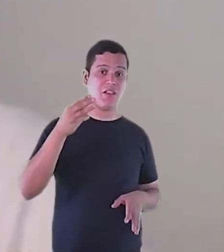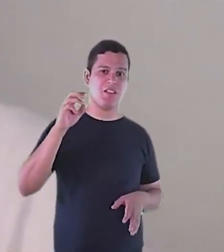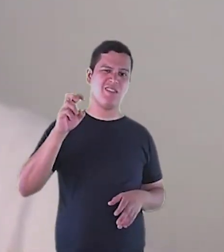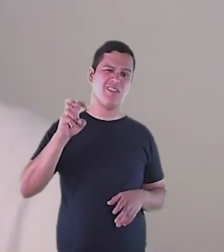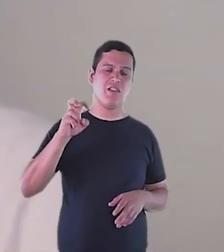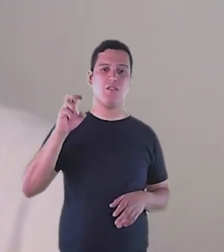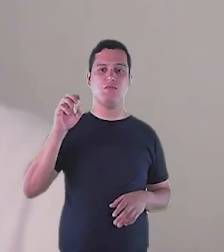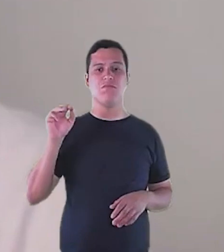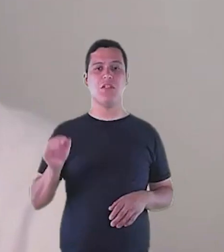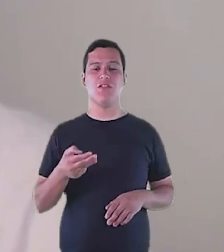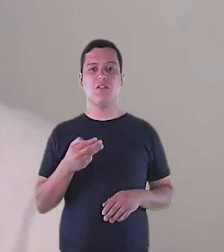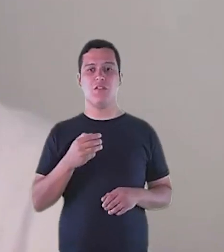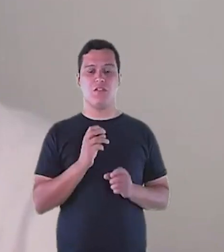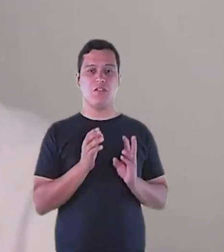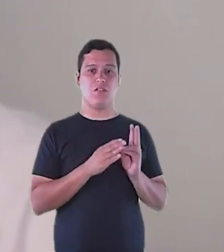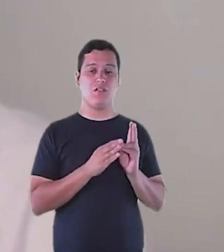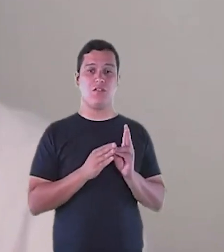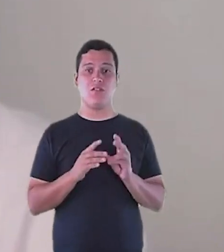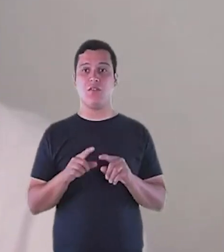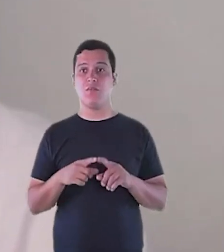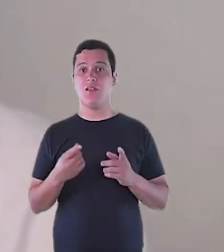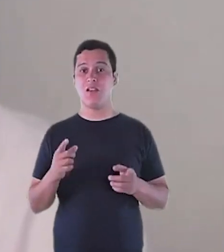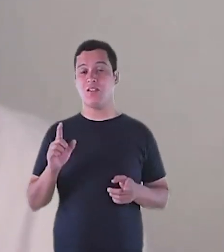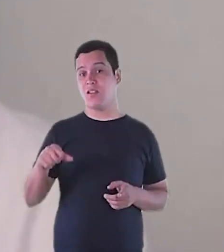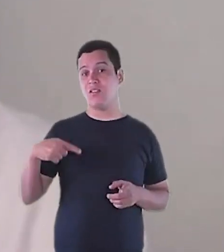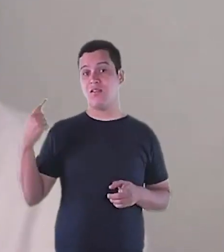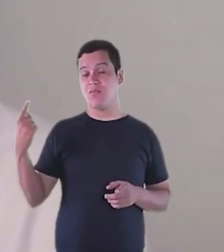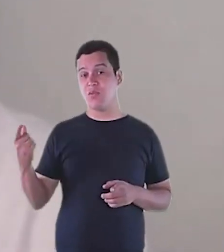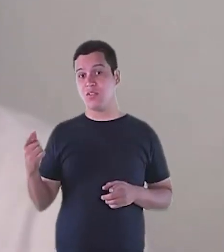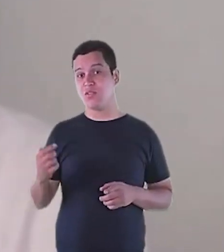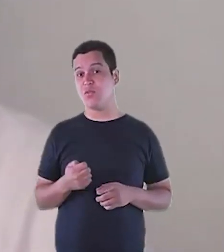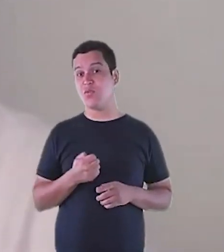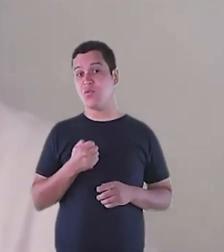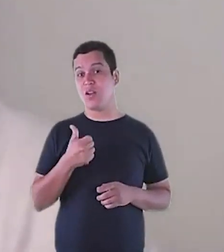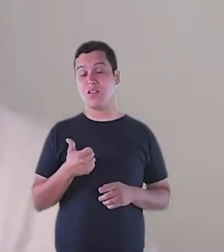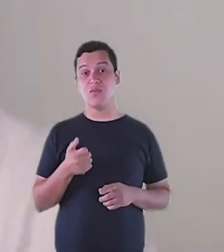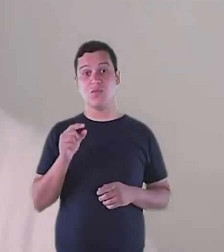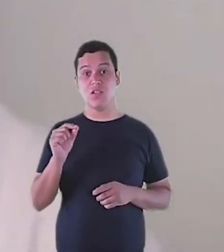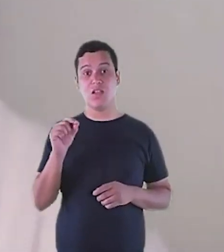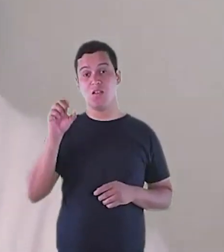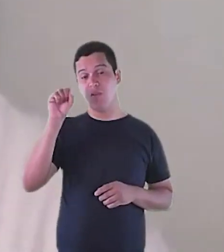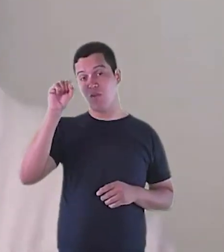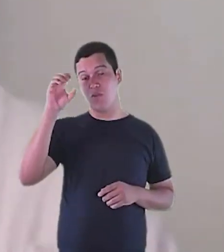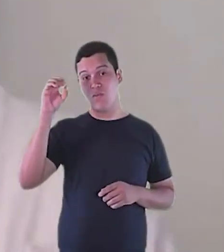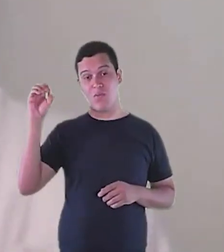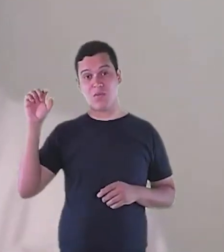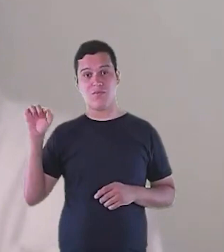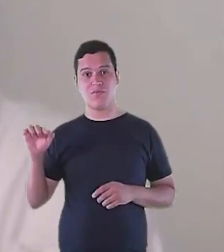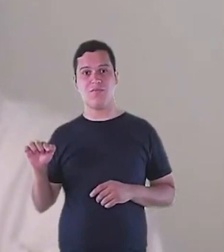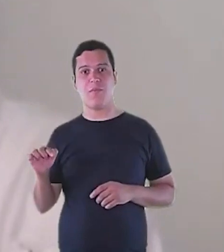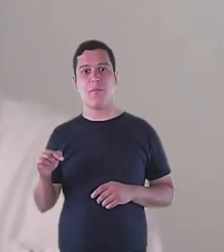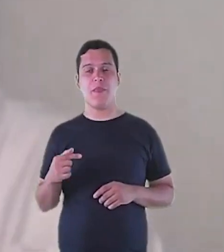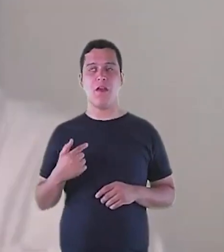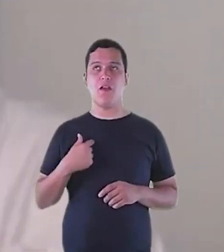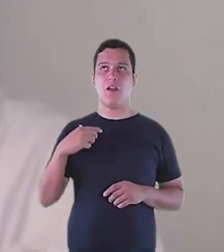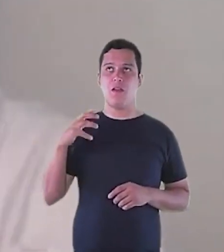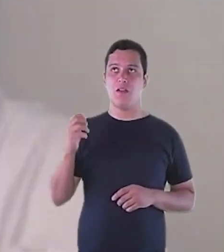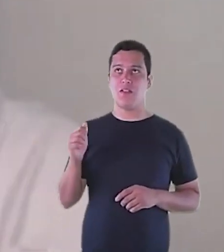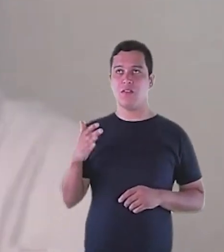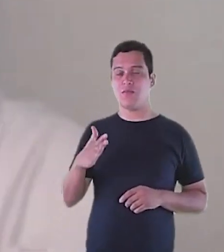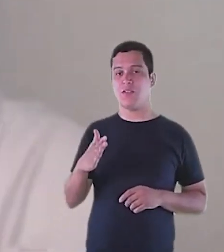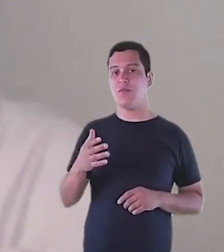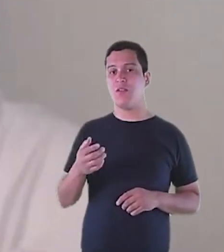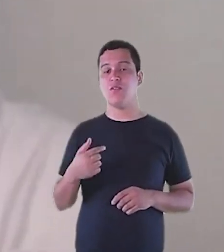em 1808, eles já estavam reduzidos a 800 mil, se muito. Então, o Brasil matou, em média, 1 milhão